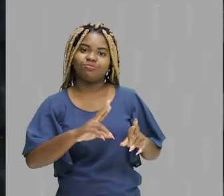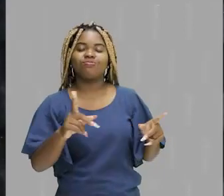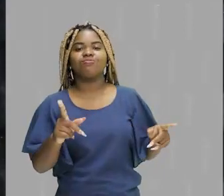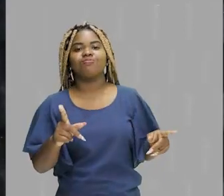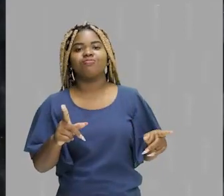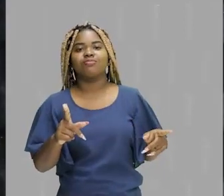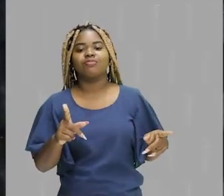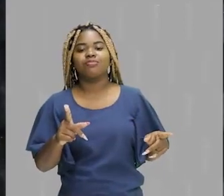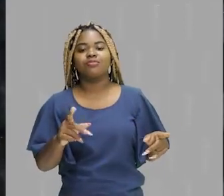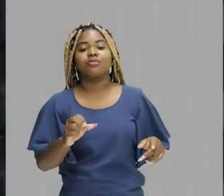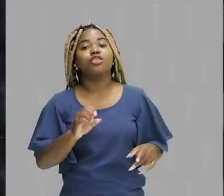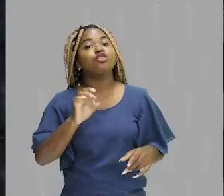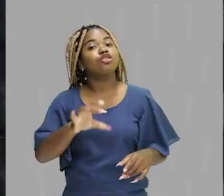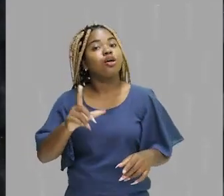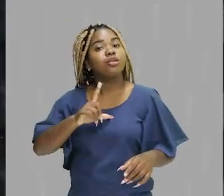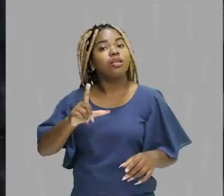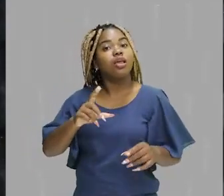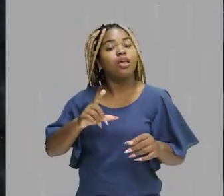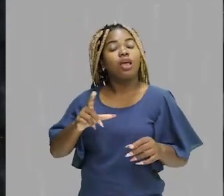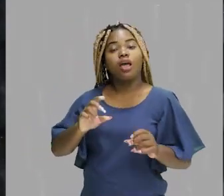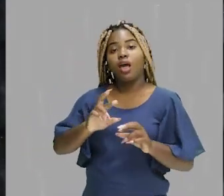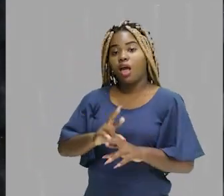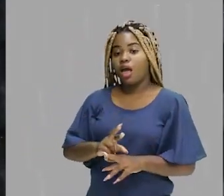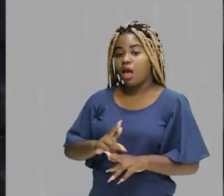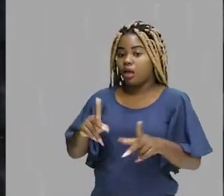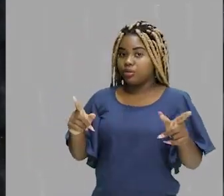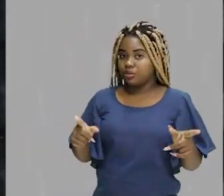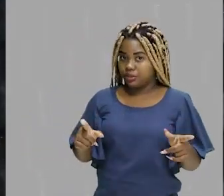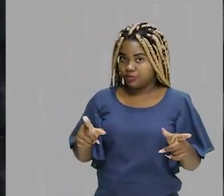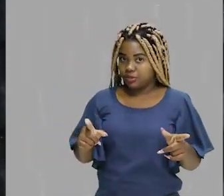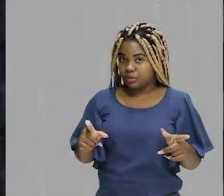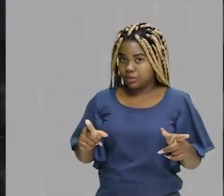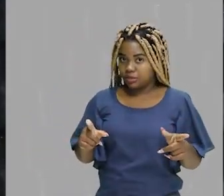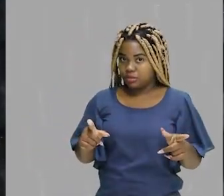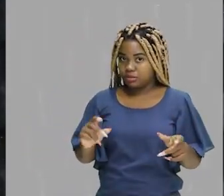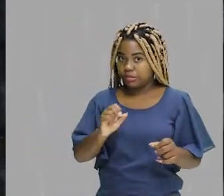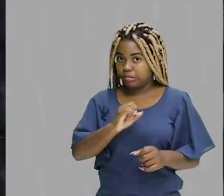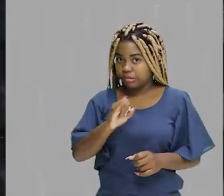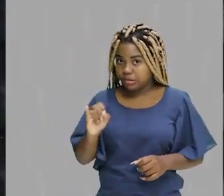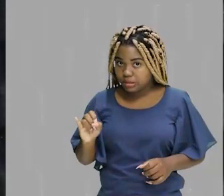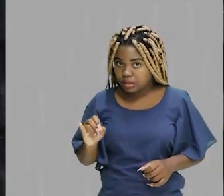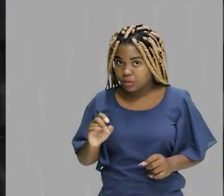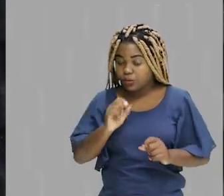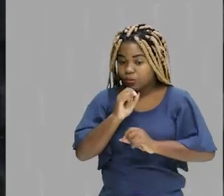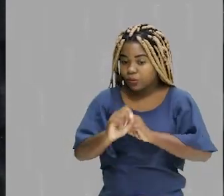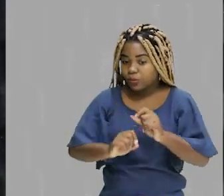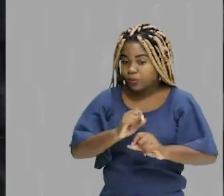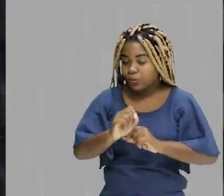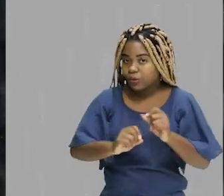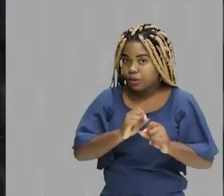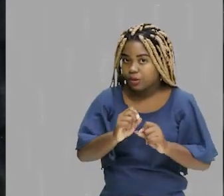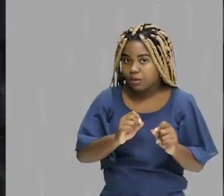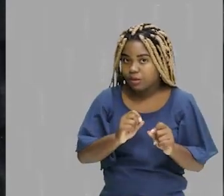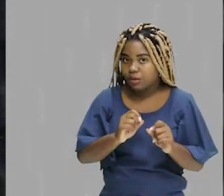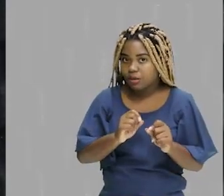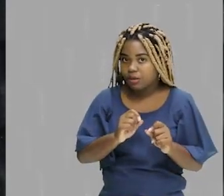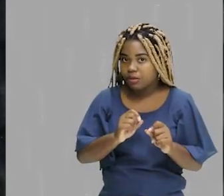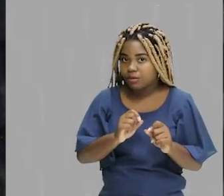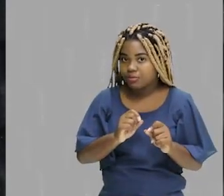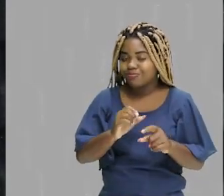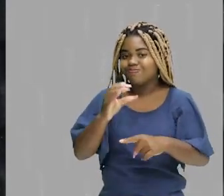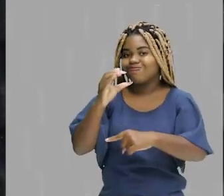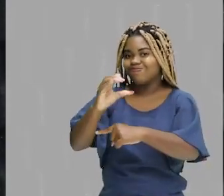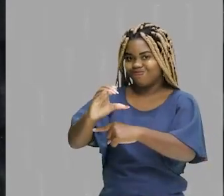E elas só são assimétricas, turma, reforçando mais uma vez, elas só são assimétricas devido à presença